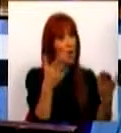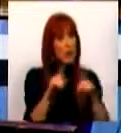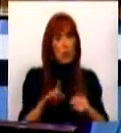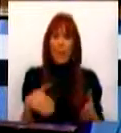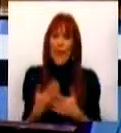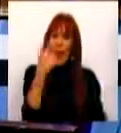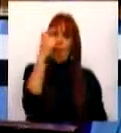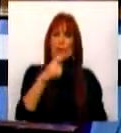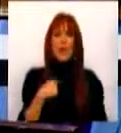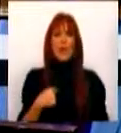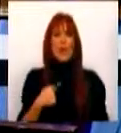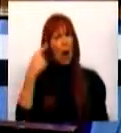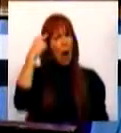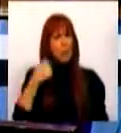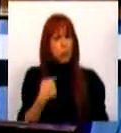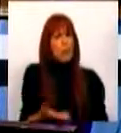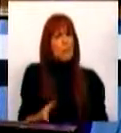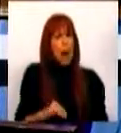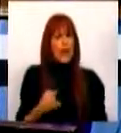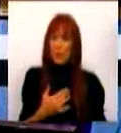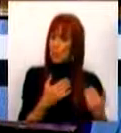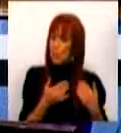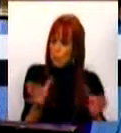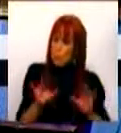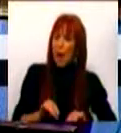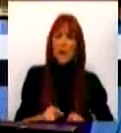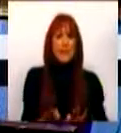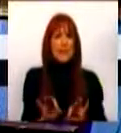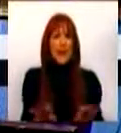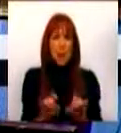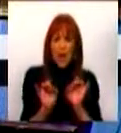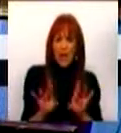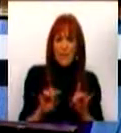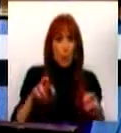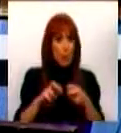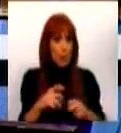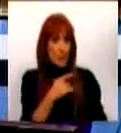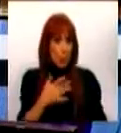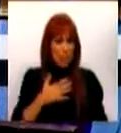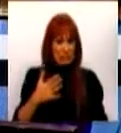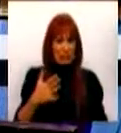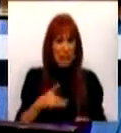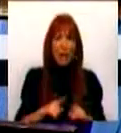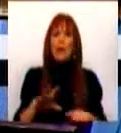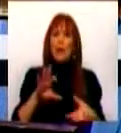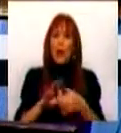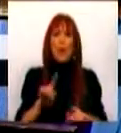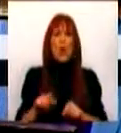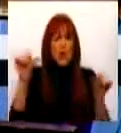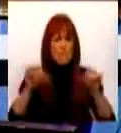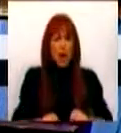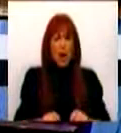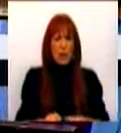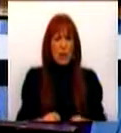tornar as pessoas mais conscientes e responsáveis, de modo a evitar problemas de saúde relacionados com maus